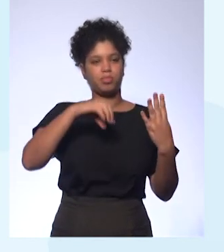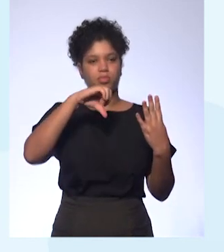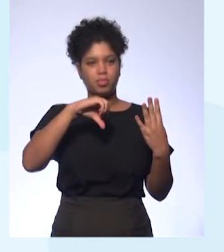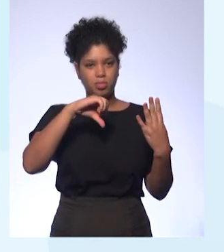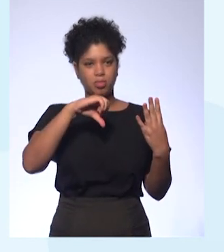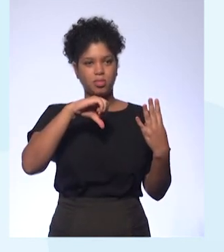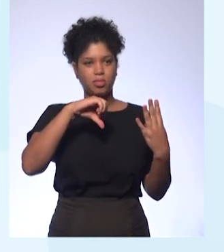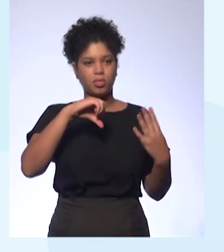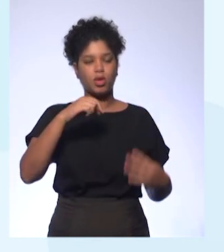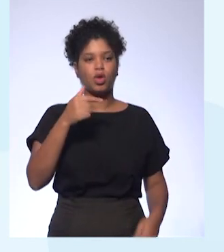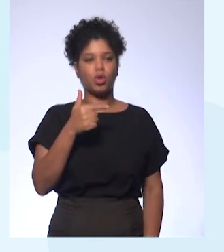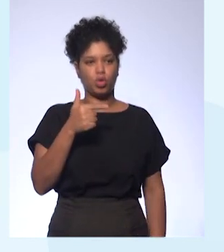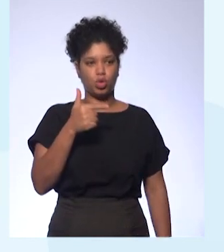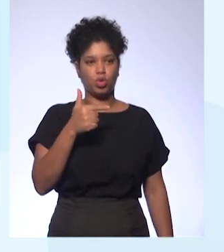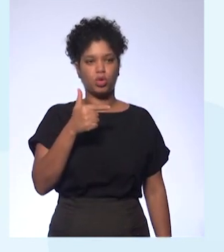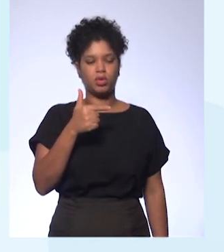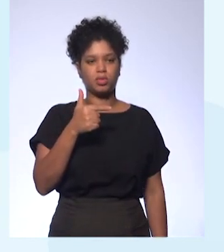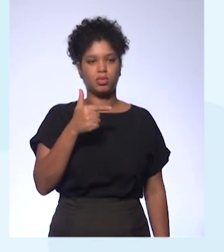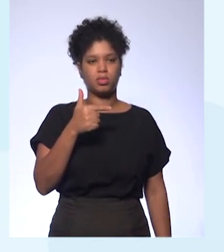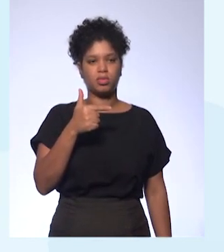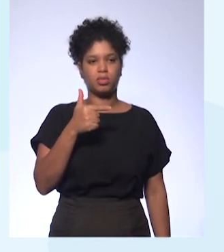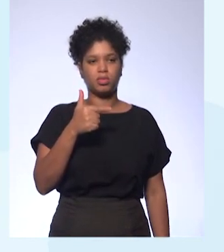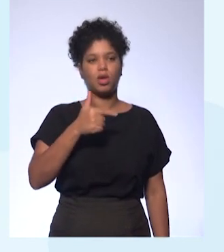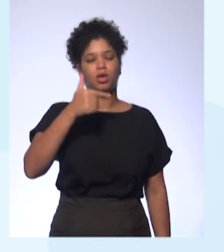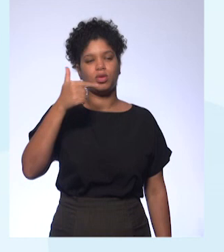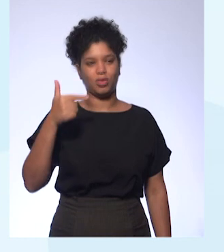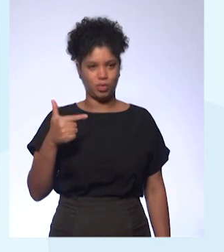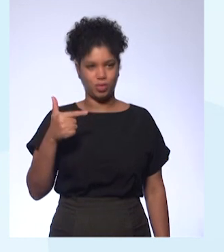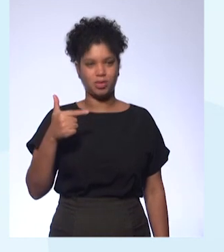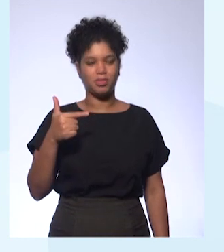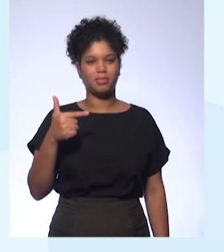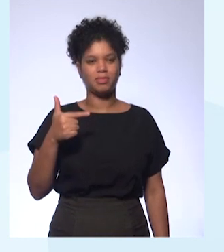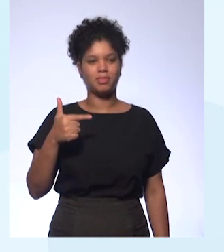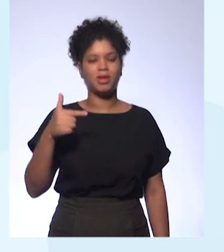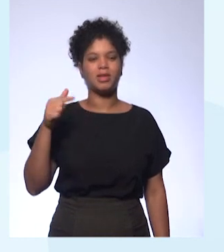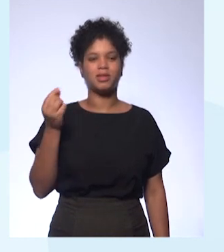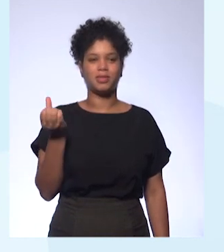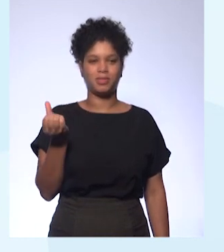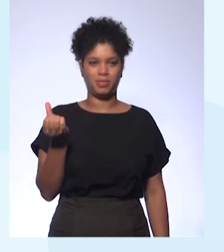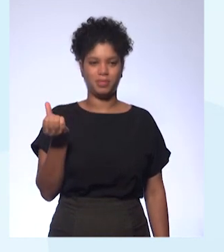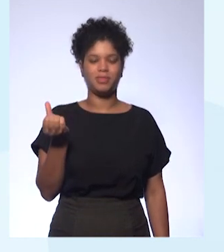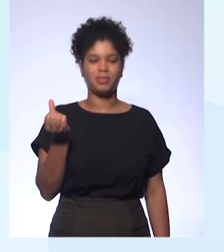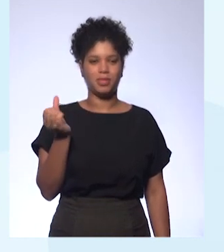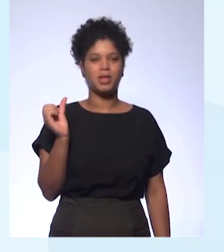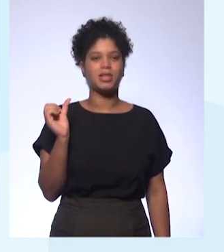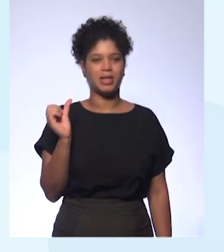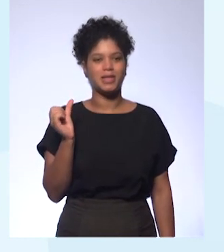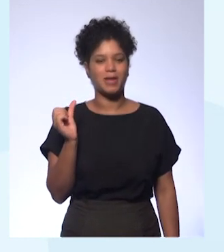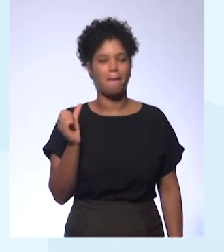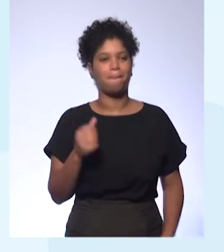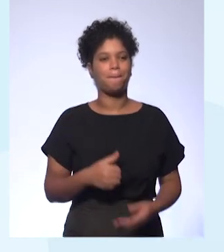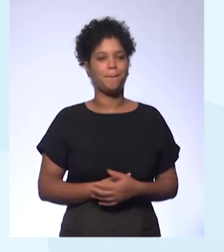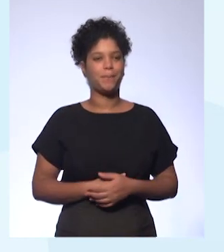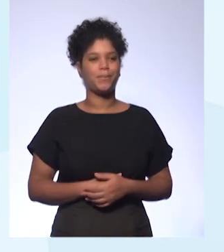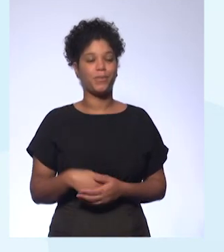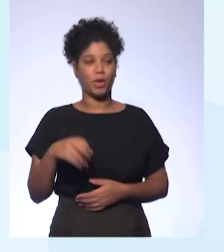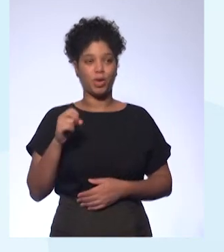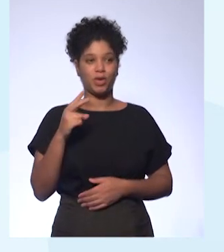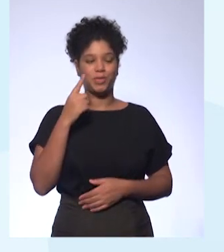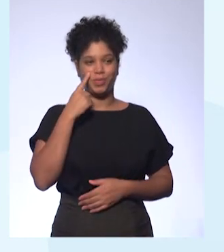Aqui eu tenho 2, aqui eu tenho 2 e aqui são 6 partículas,